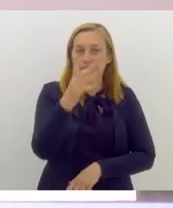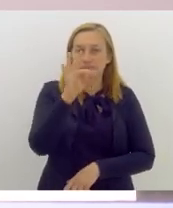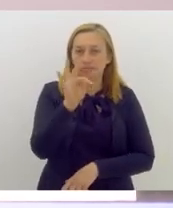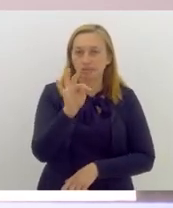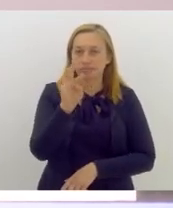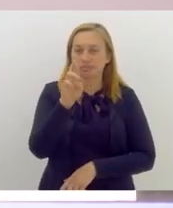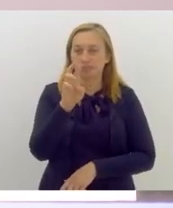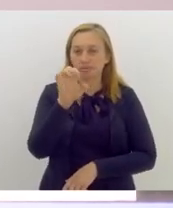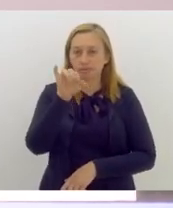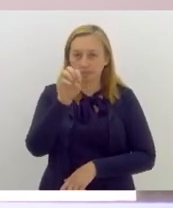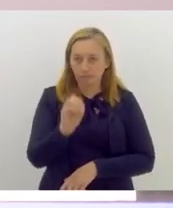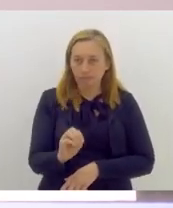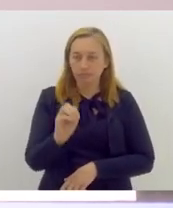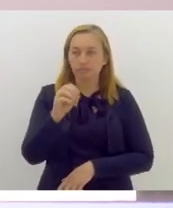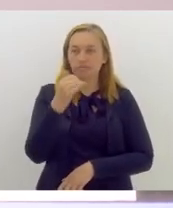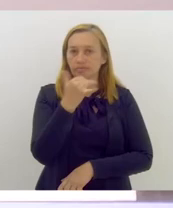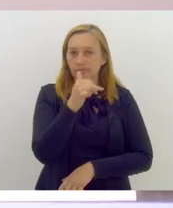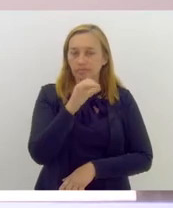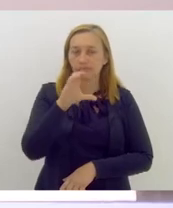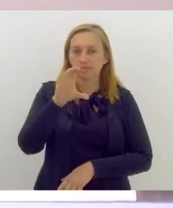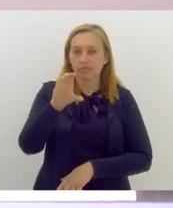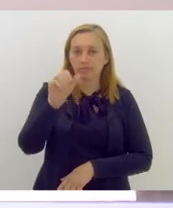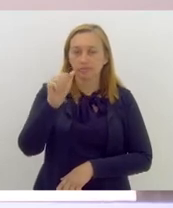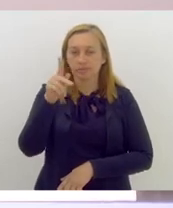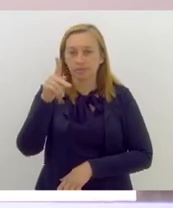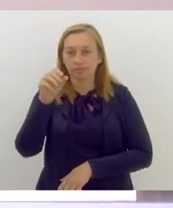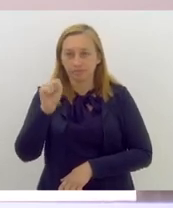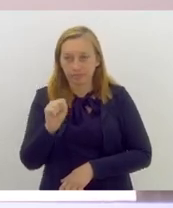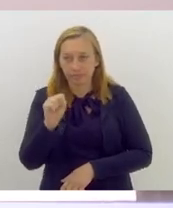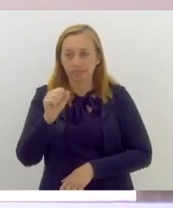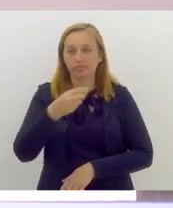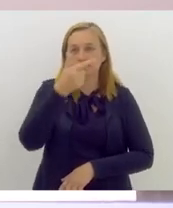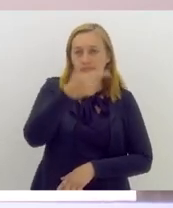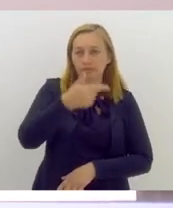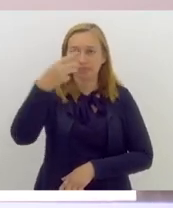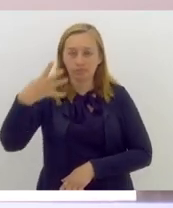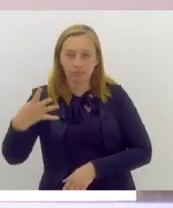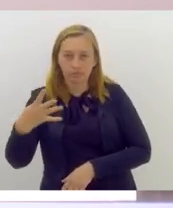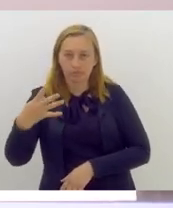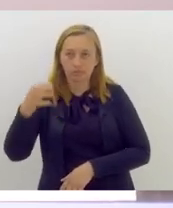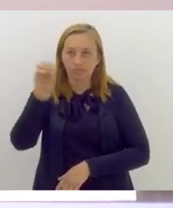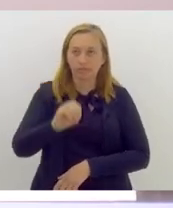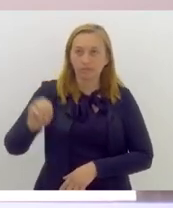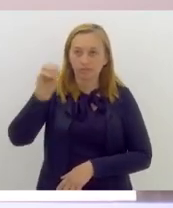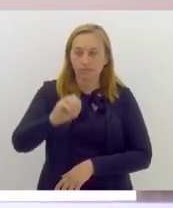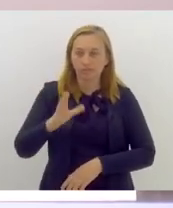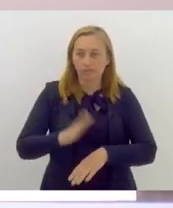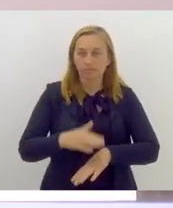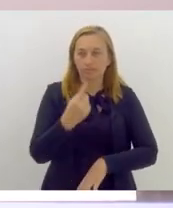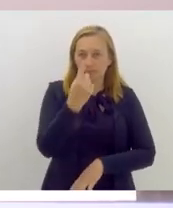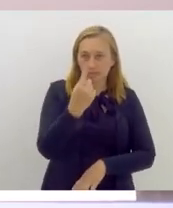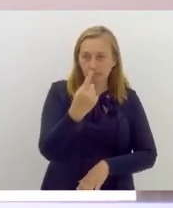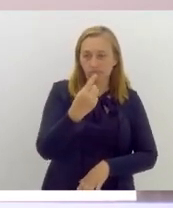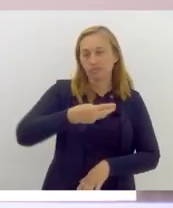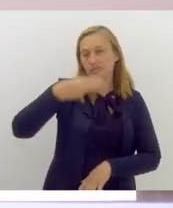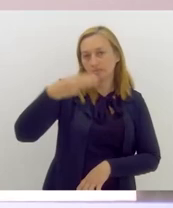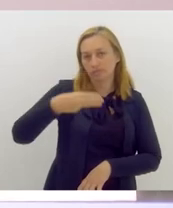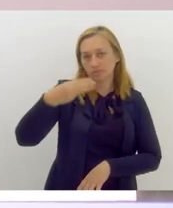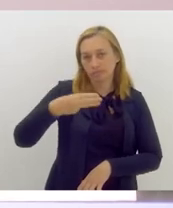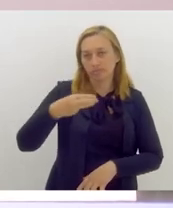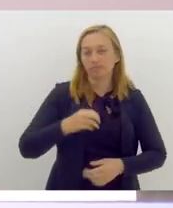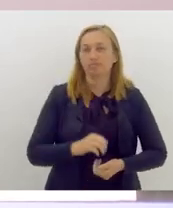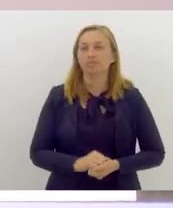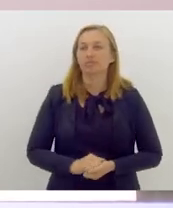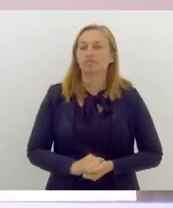da kps e no dia 24 de Outubro autorizou a operação de mais uma a terceira